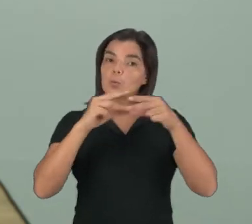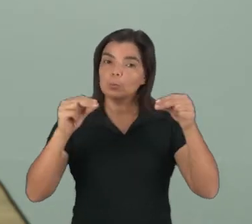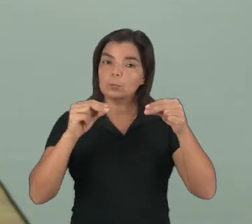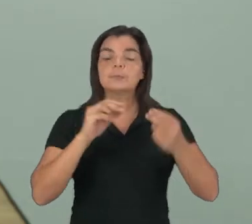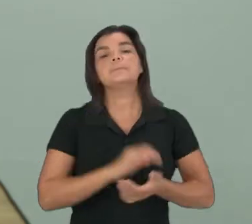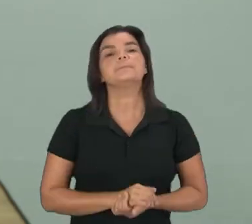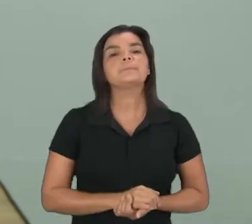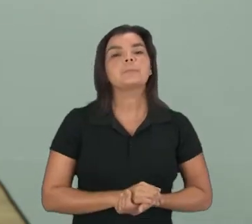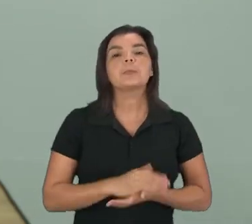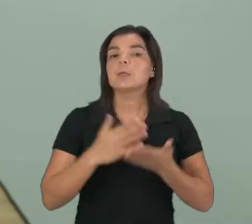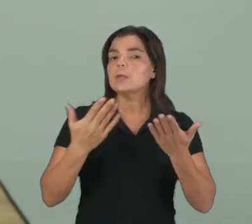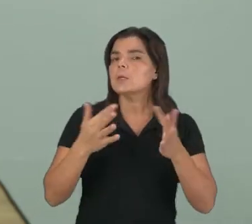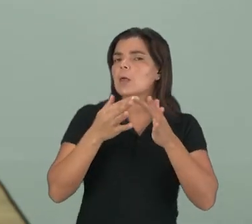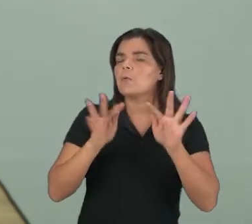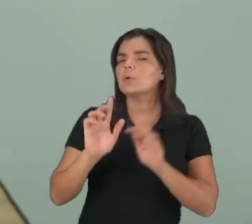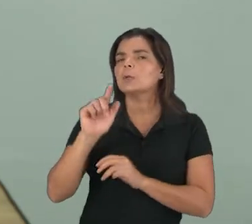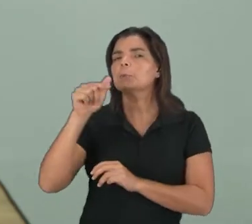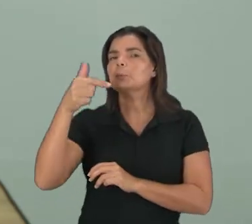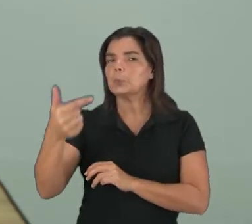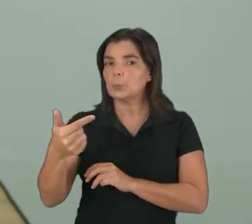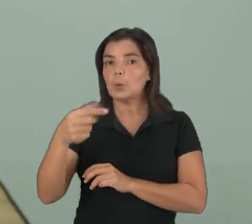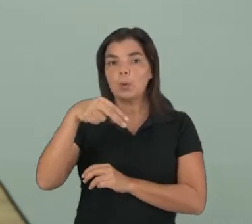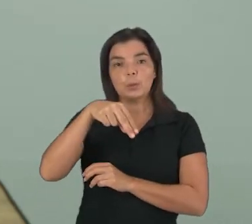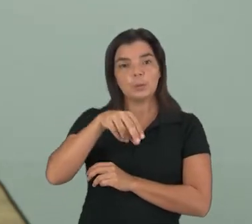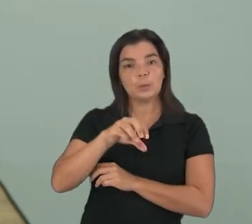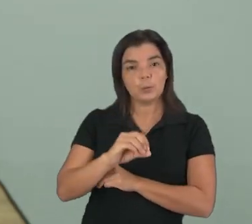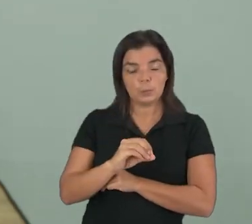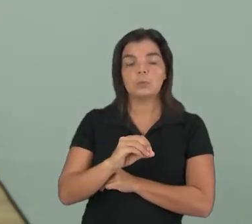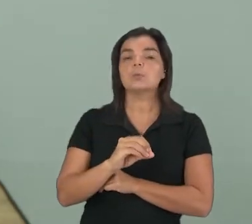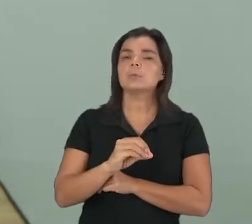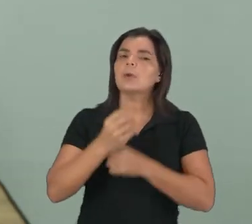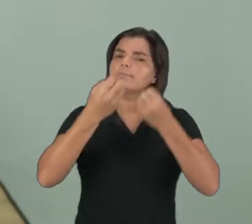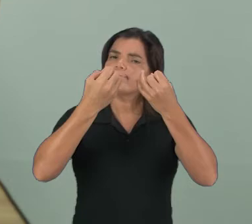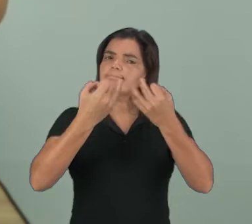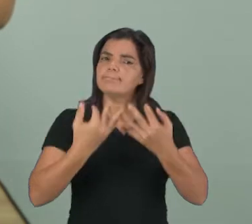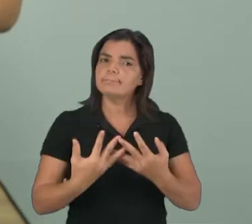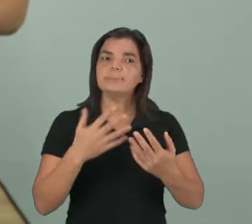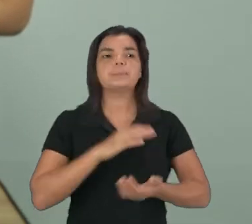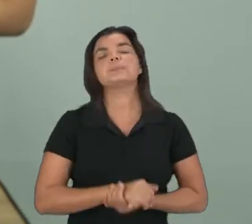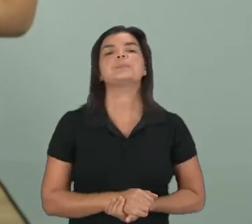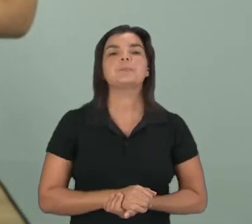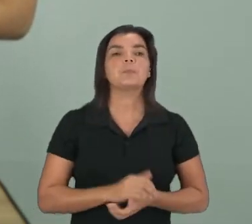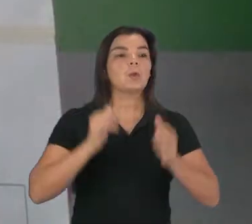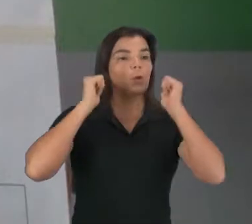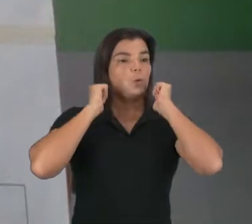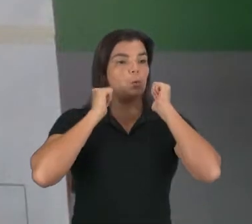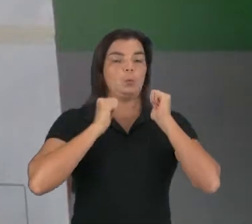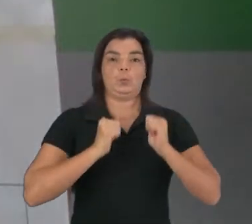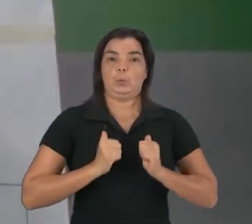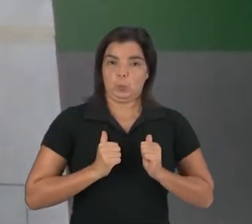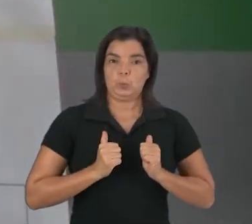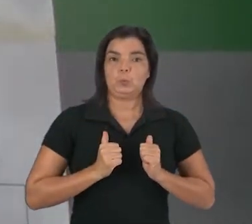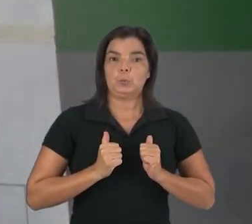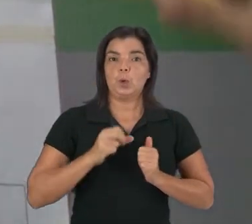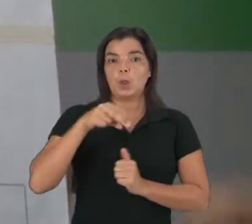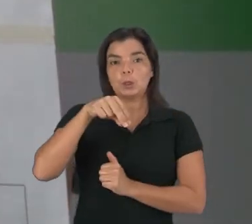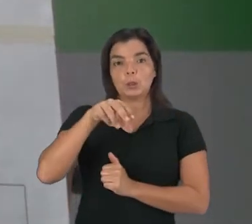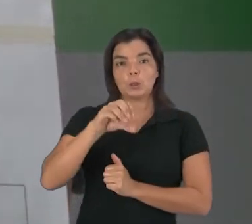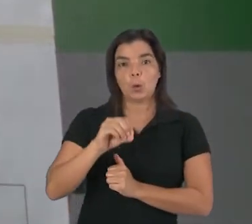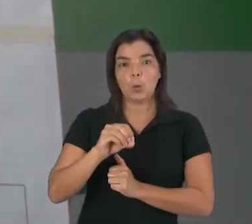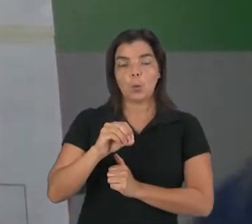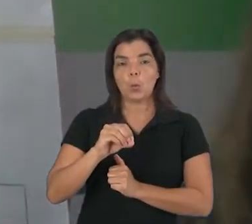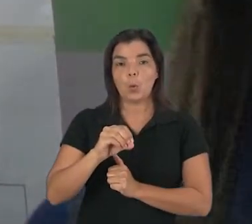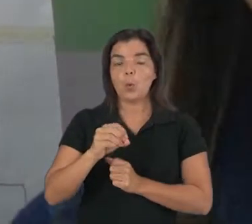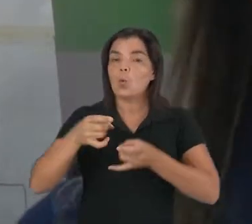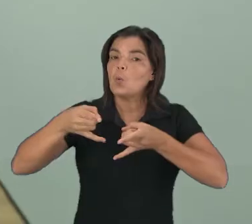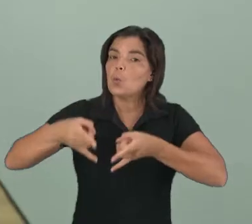certo? E na outra frase, o que aquele nó está querendo nos dizer? Olha só, sua mochila ficou no quarto.